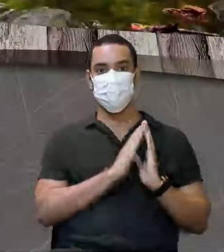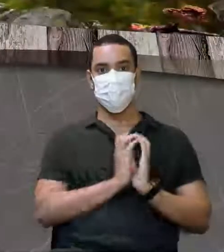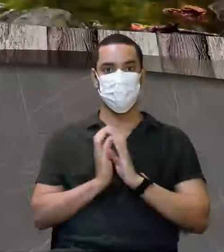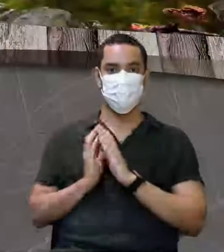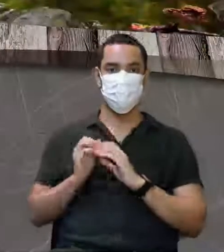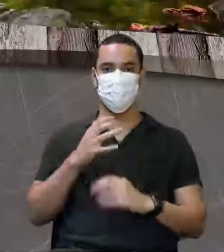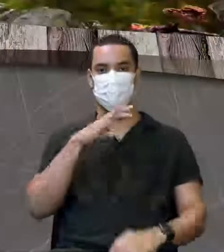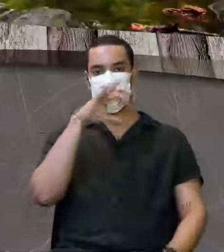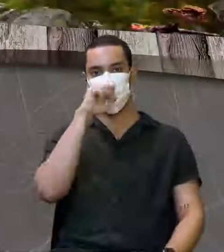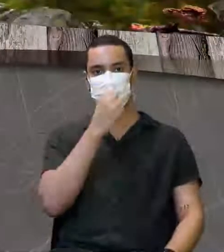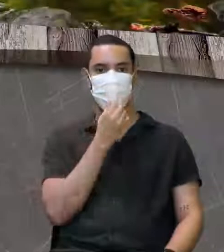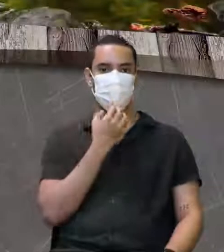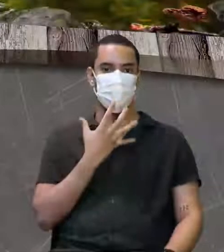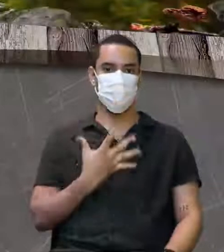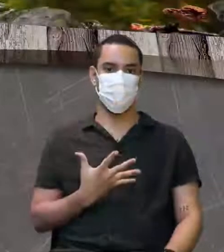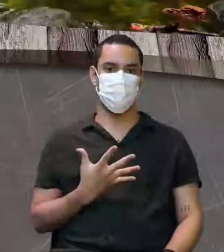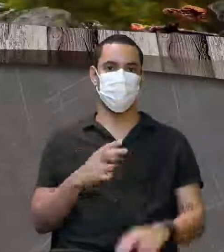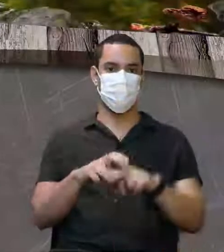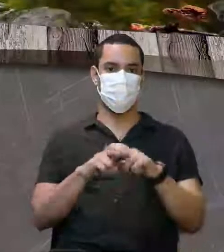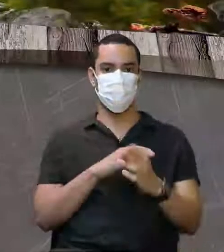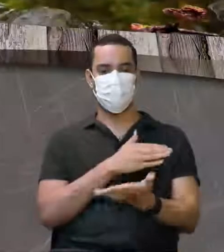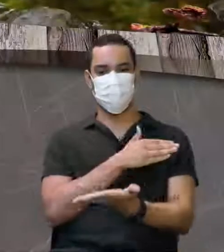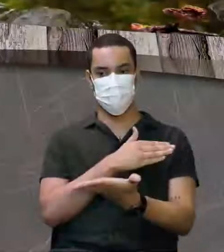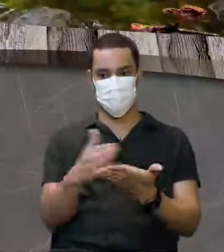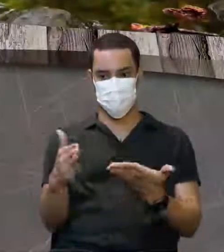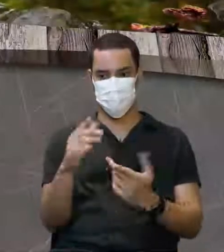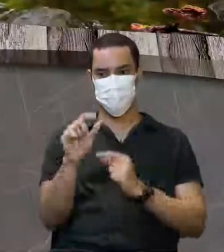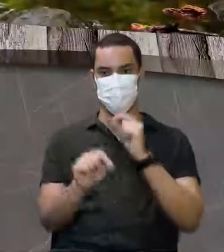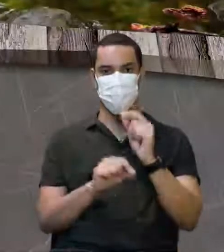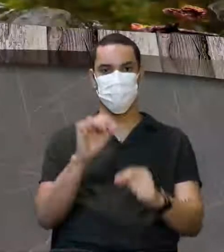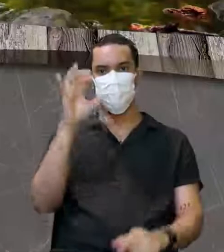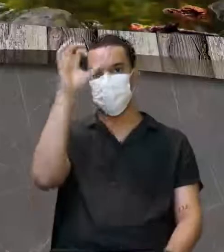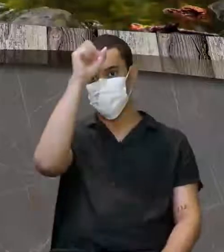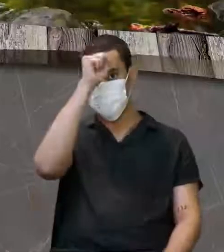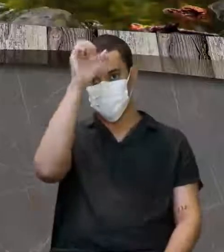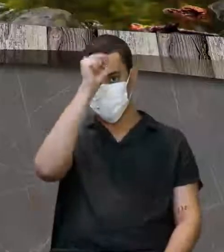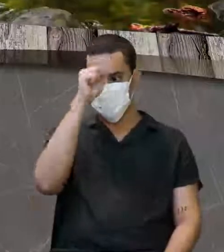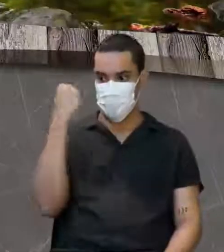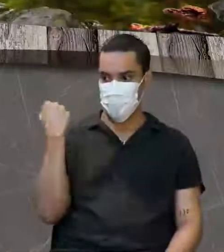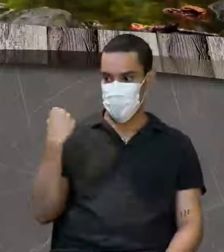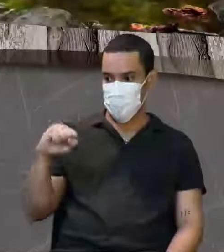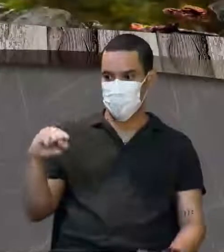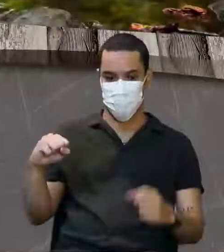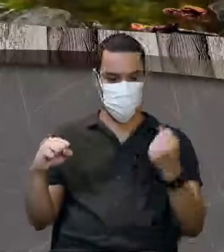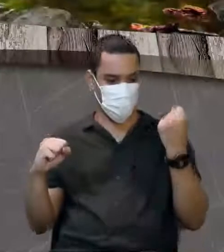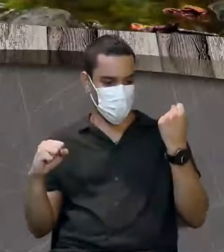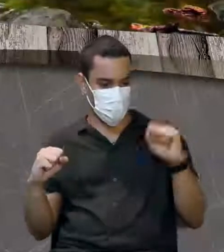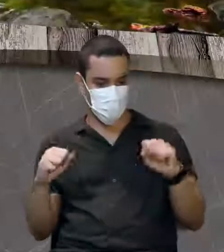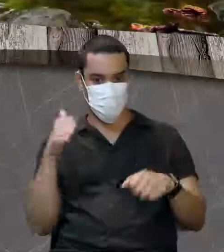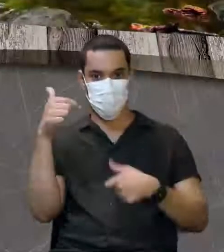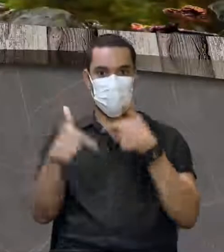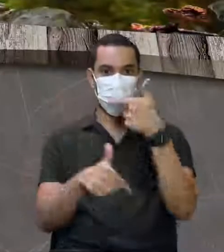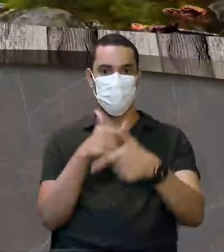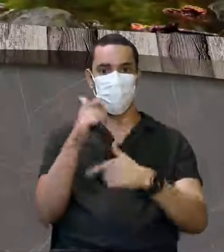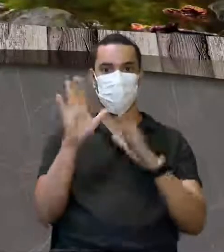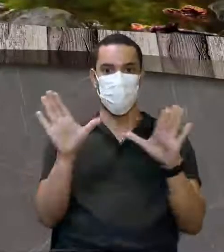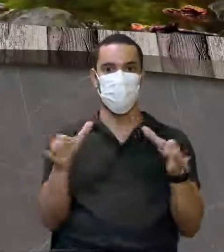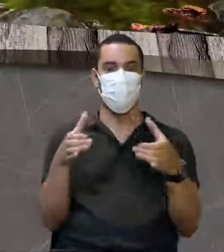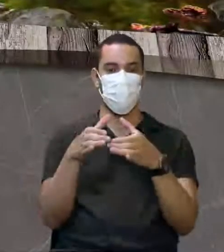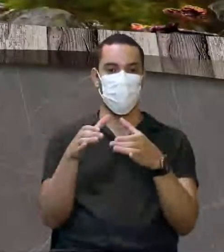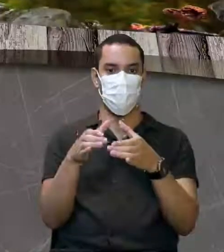respiração, né? Quando eles começaram a aprender a se defender, a trabalhar em